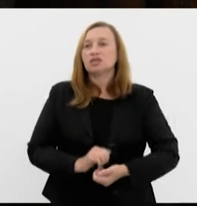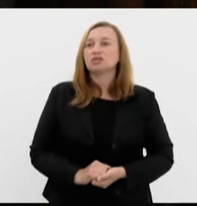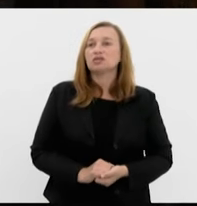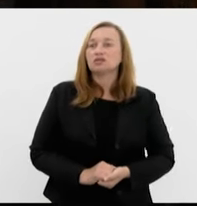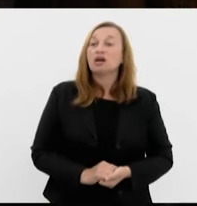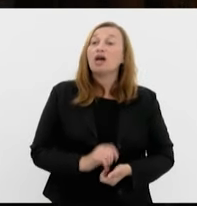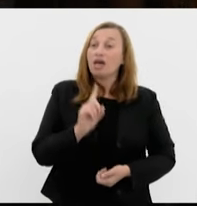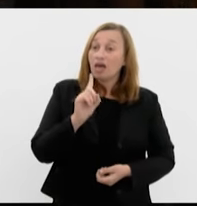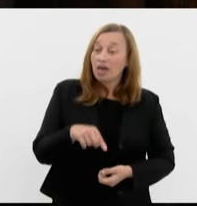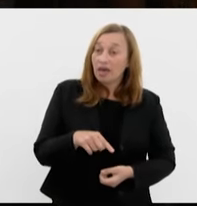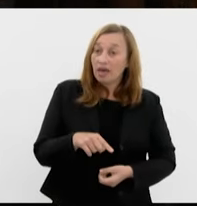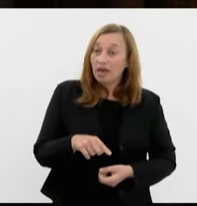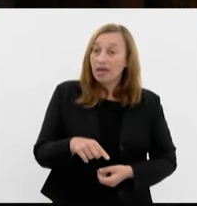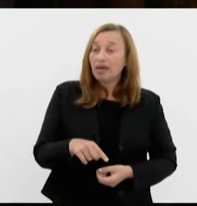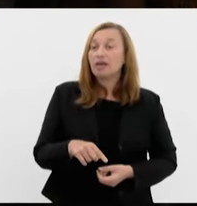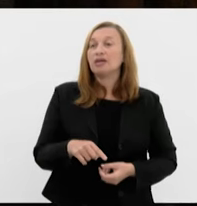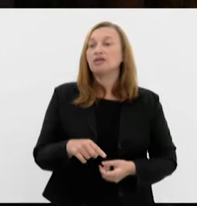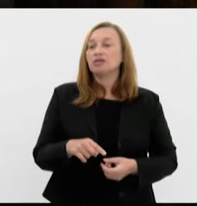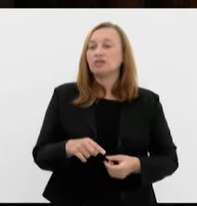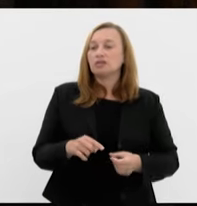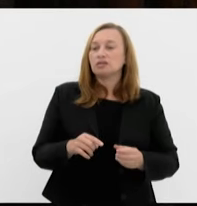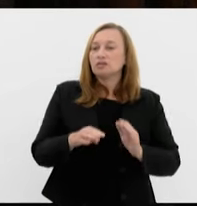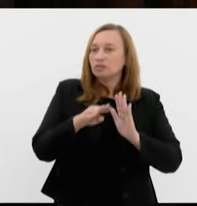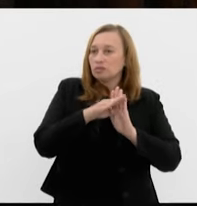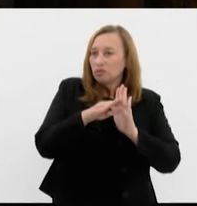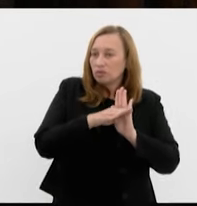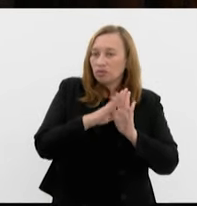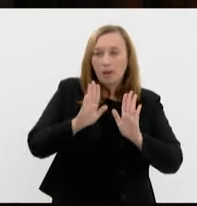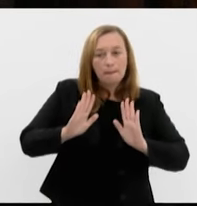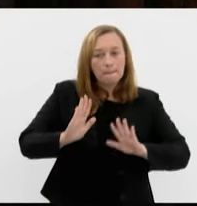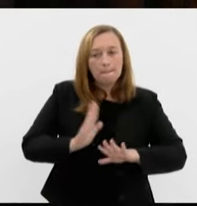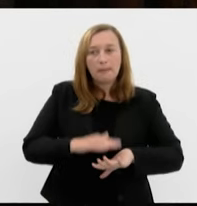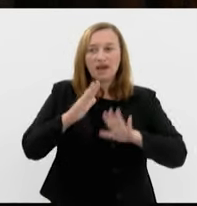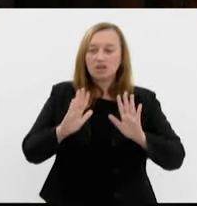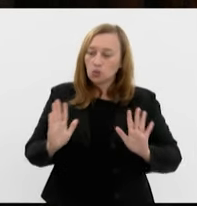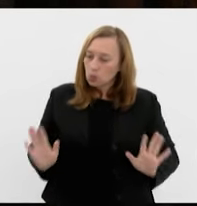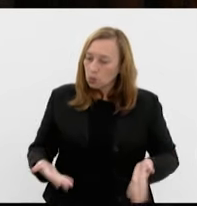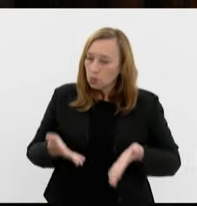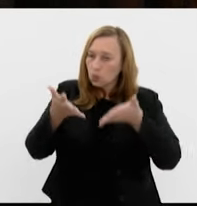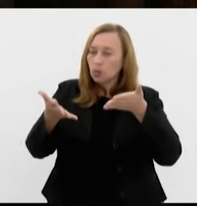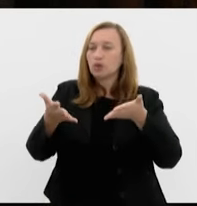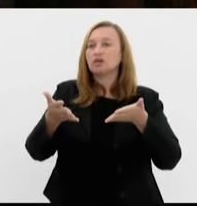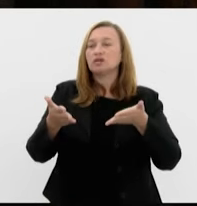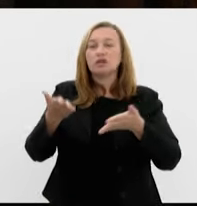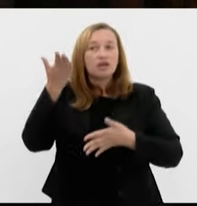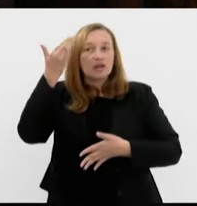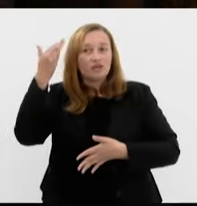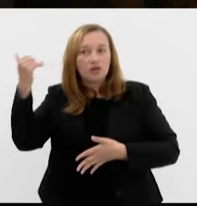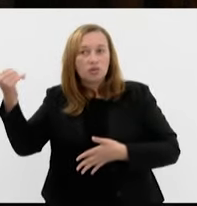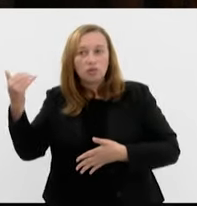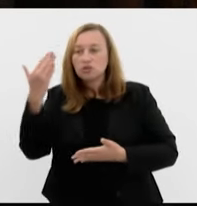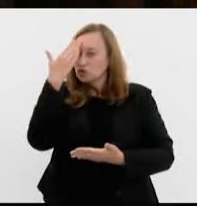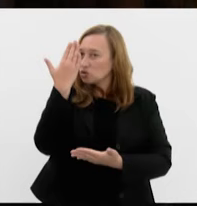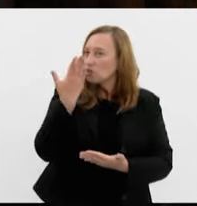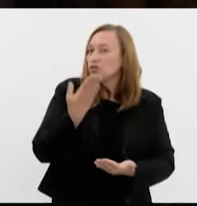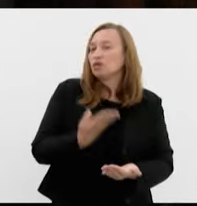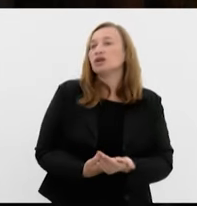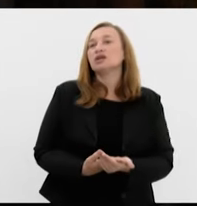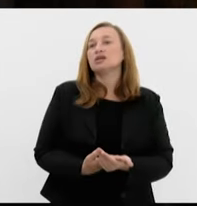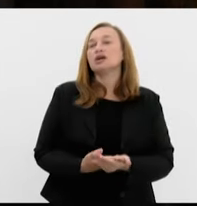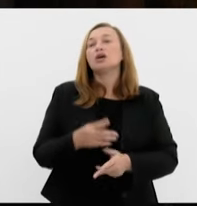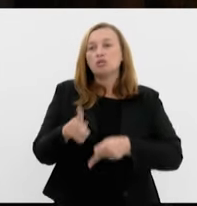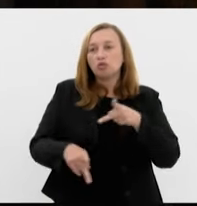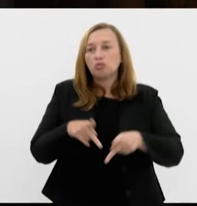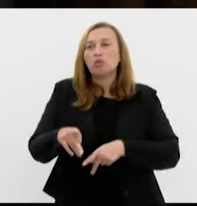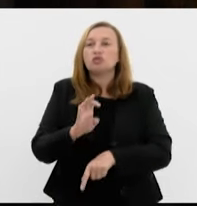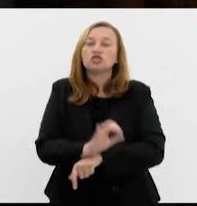é o programa mais aclamado mais incentivado de maior confiança para a população do